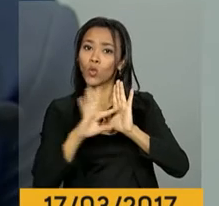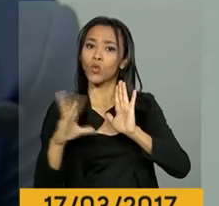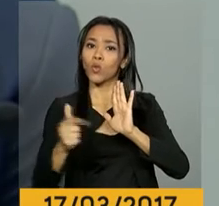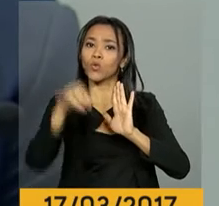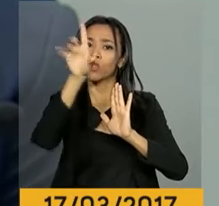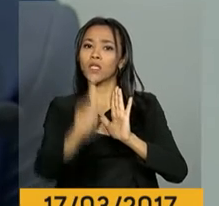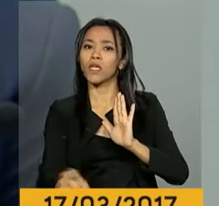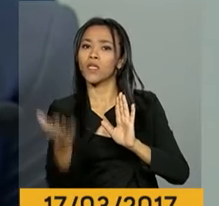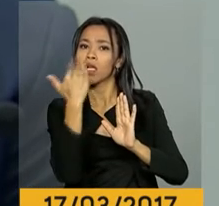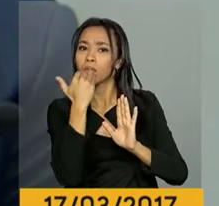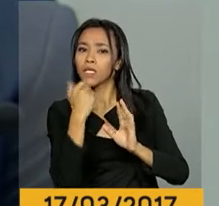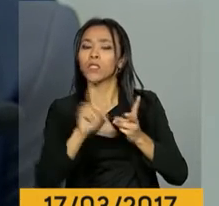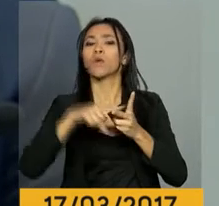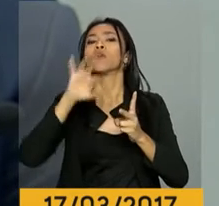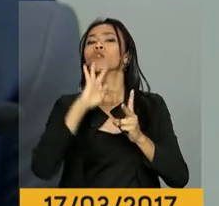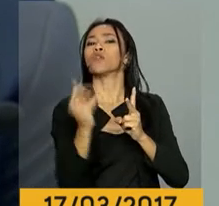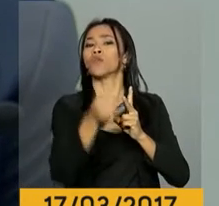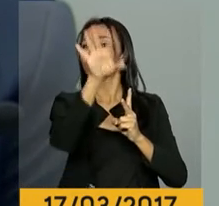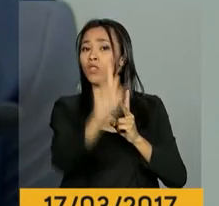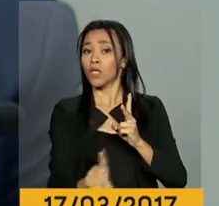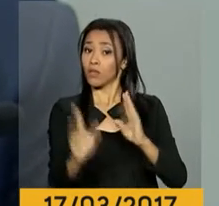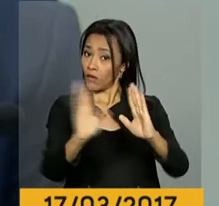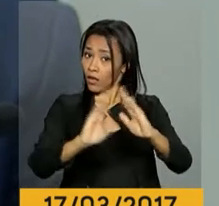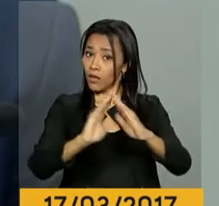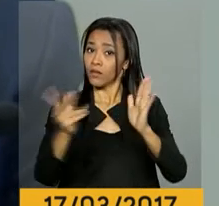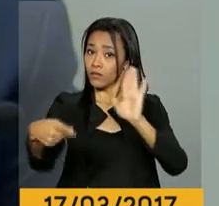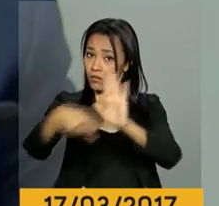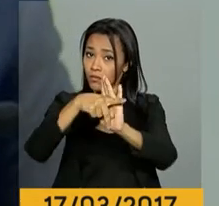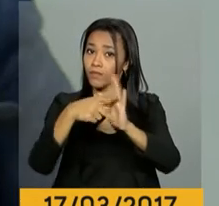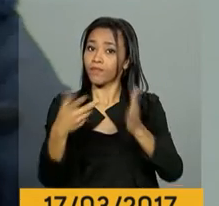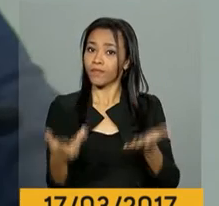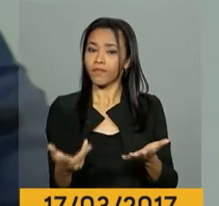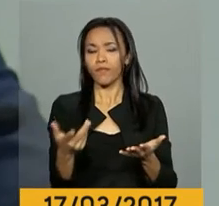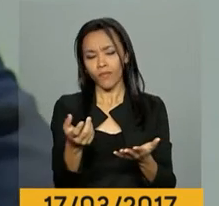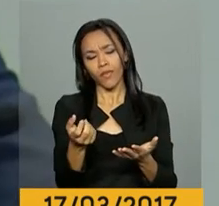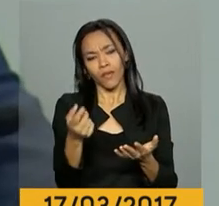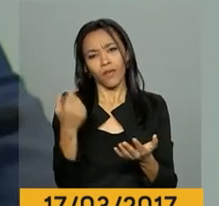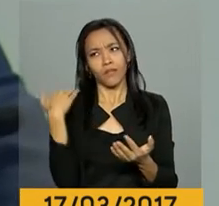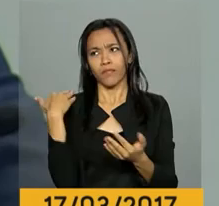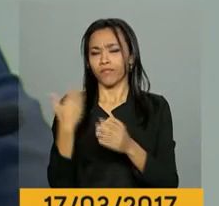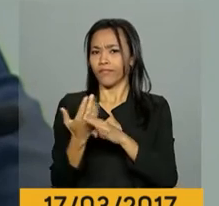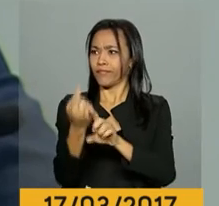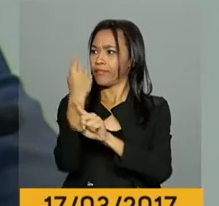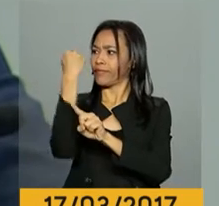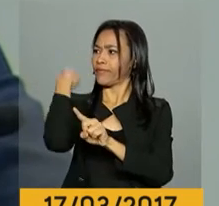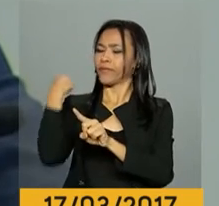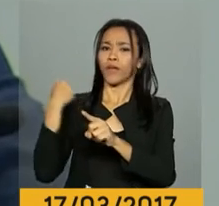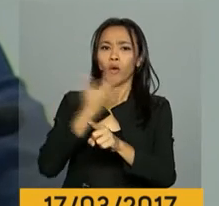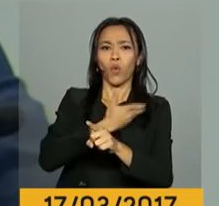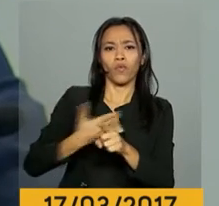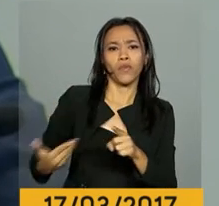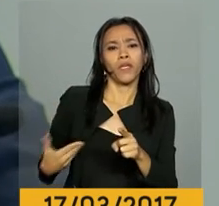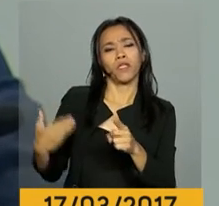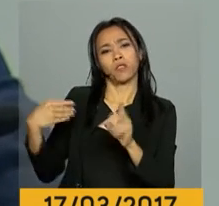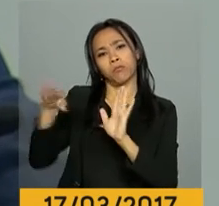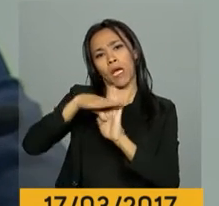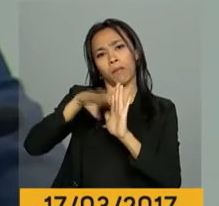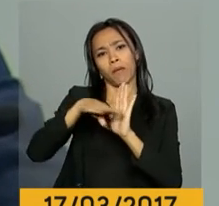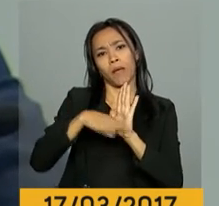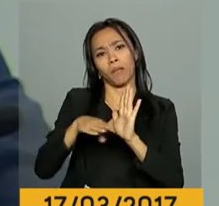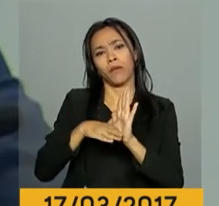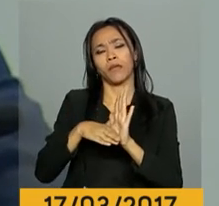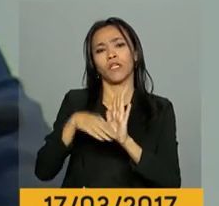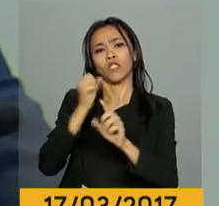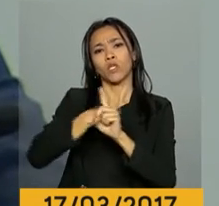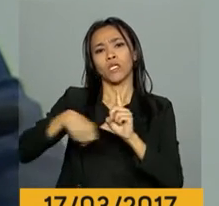alimentação, de um lado, e de outro lado, à moradia. Embora muitos e muitos governos talvez tenham feito programas sociais desta natureza